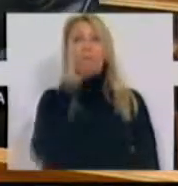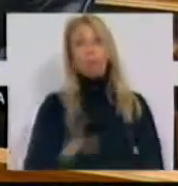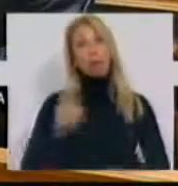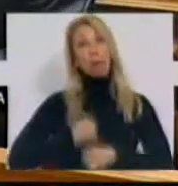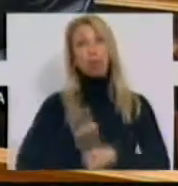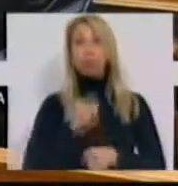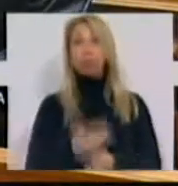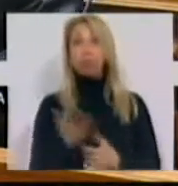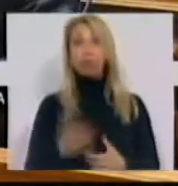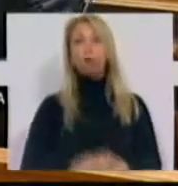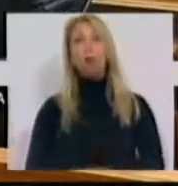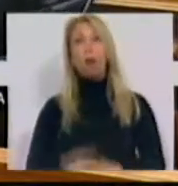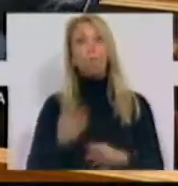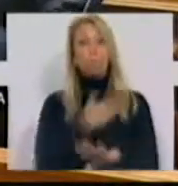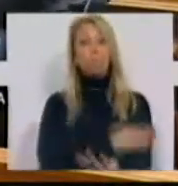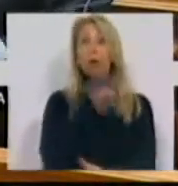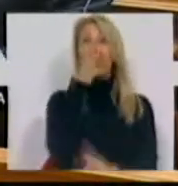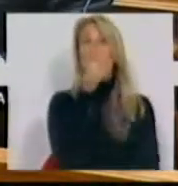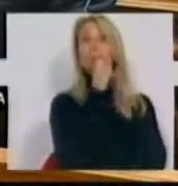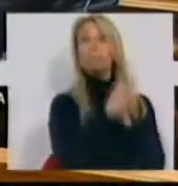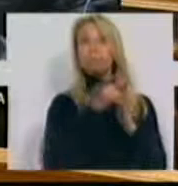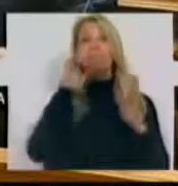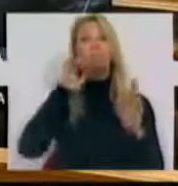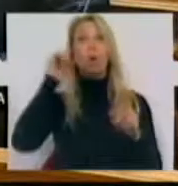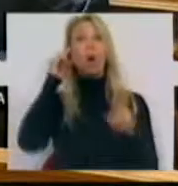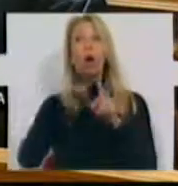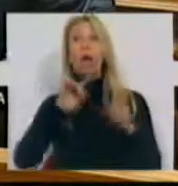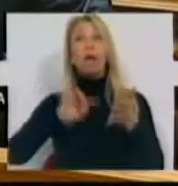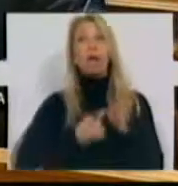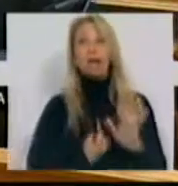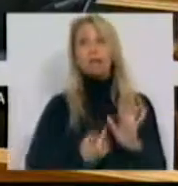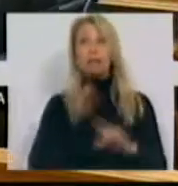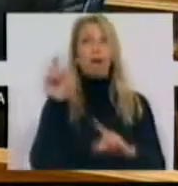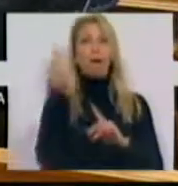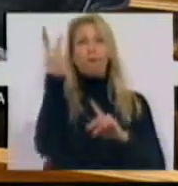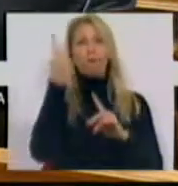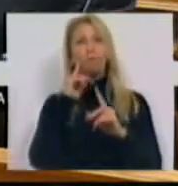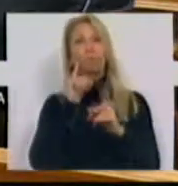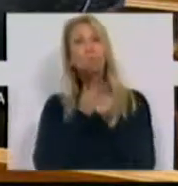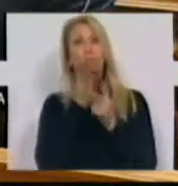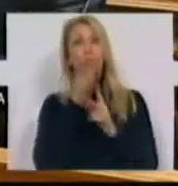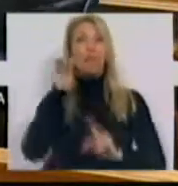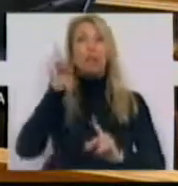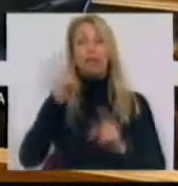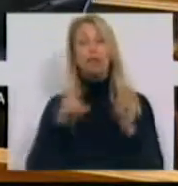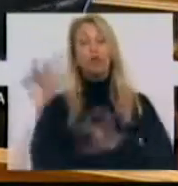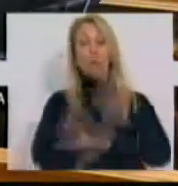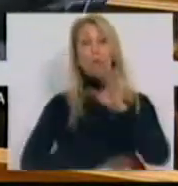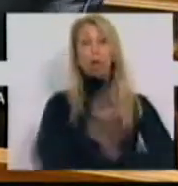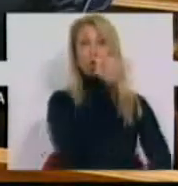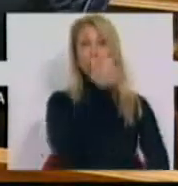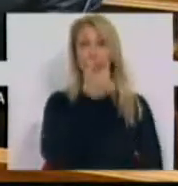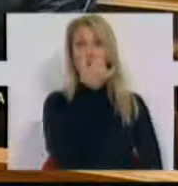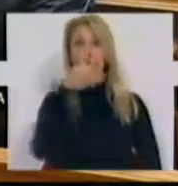profissional. O preâmbulo que foi aqui citado frisa essencialmente a transposição de duas diretivas comunitárias, de 2005 e 2006,